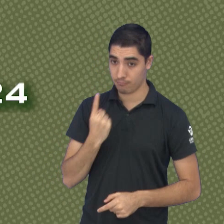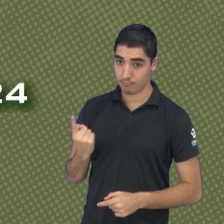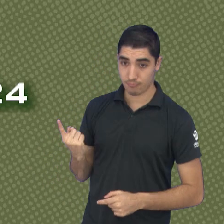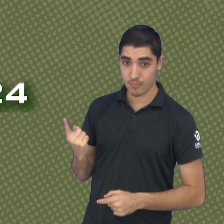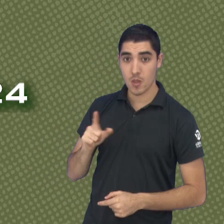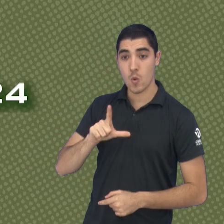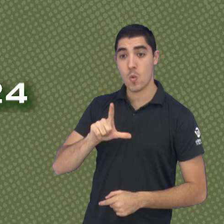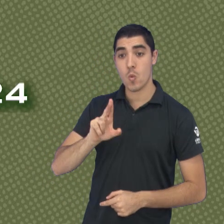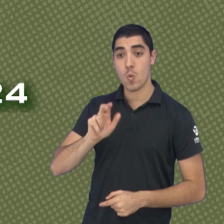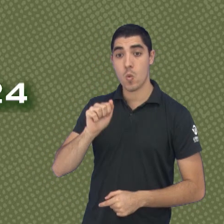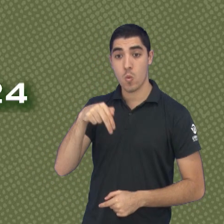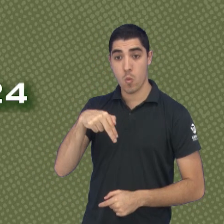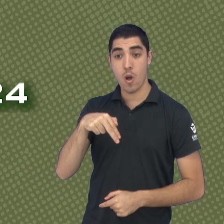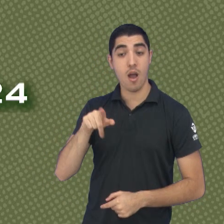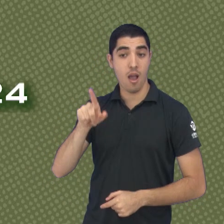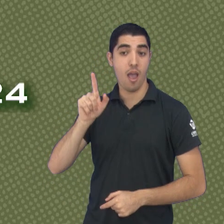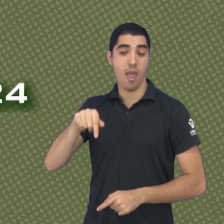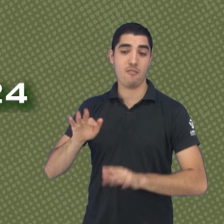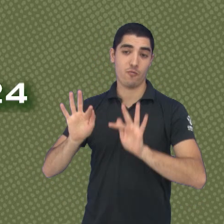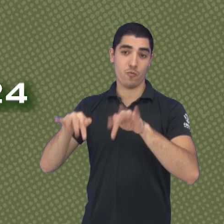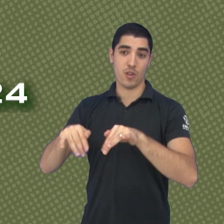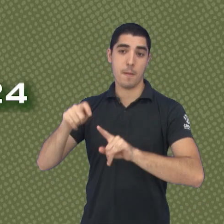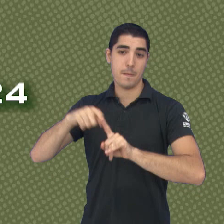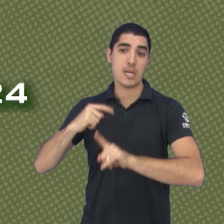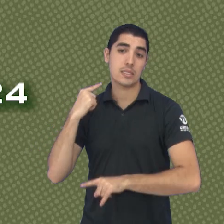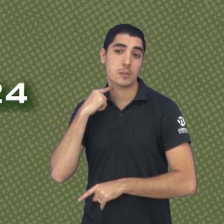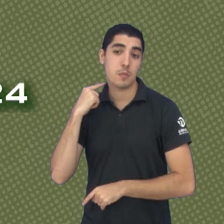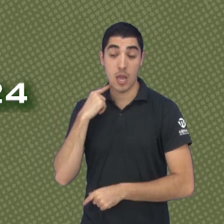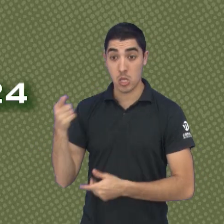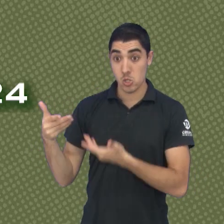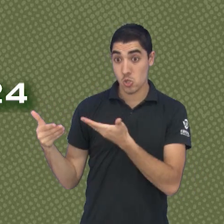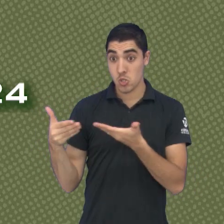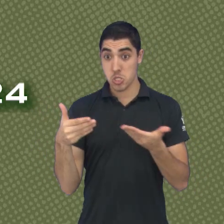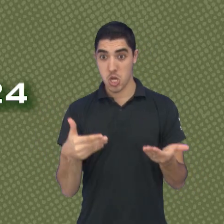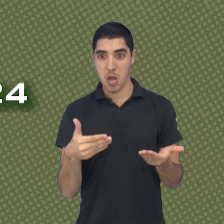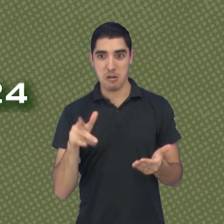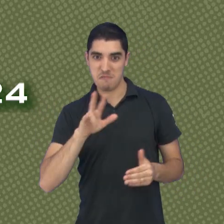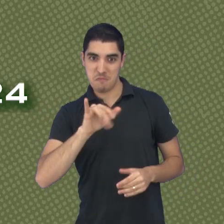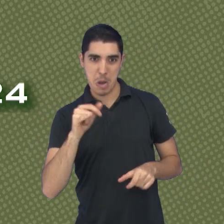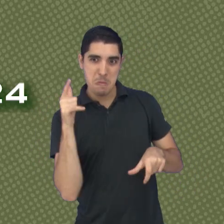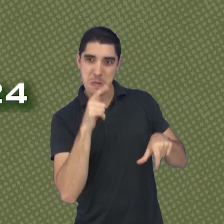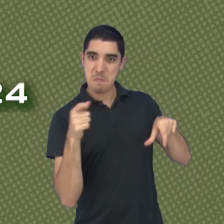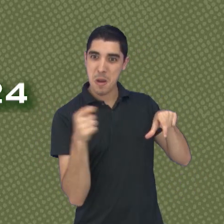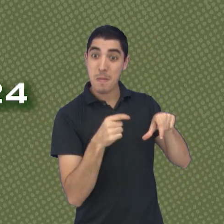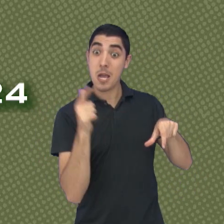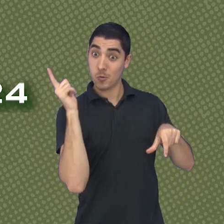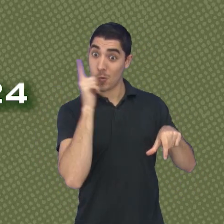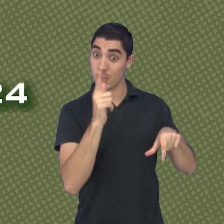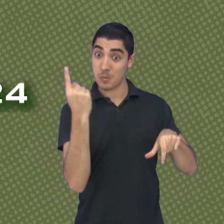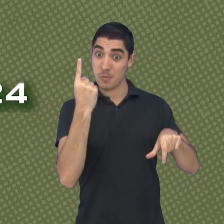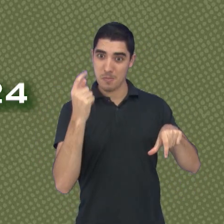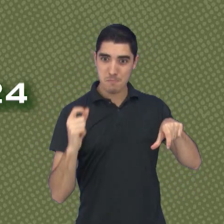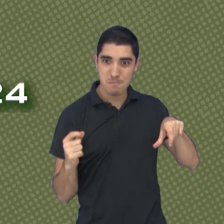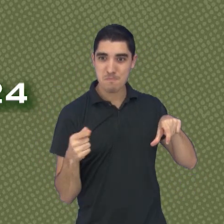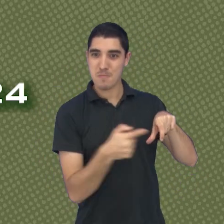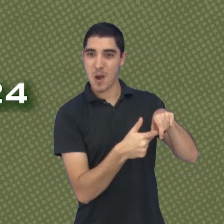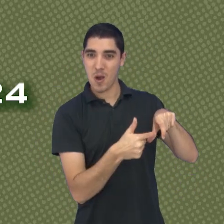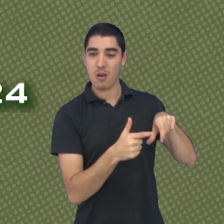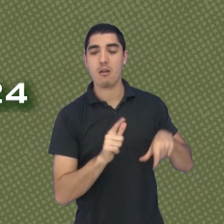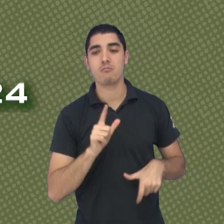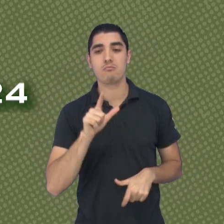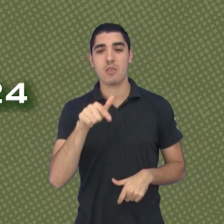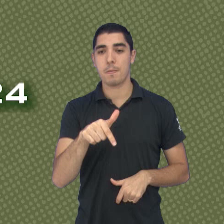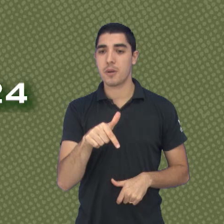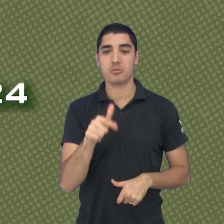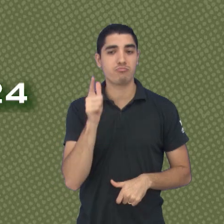atacante Luan que termina. O jogador chegou ao time com expectativas, marcou gol na estreia, mas não conseguiu